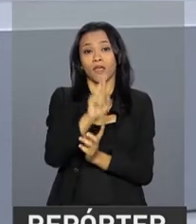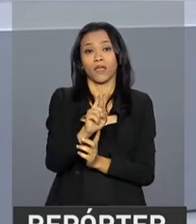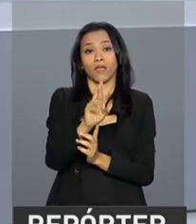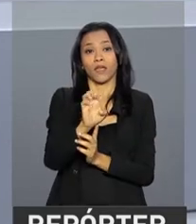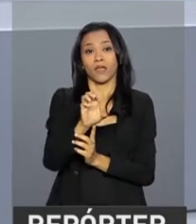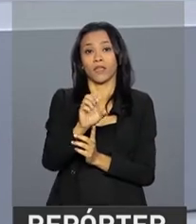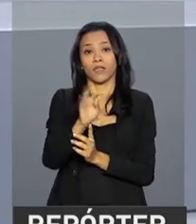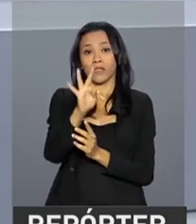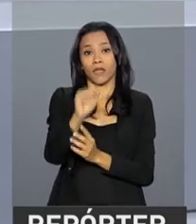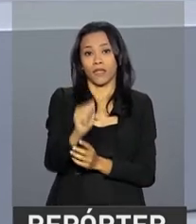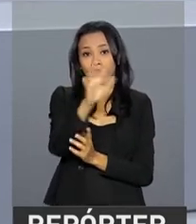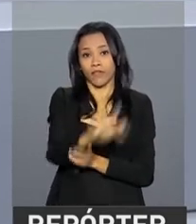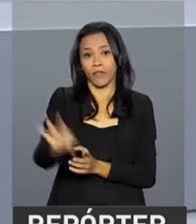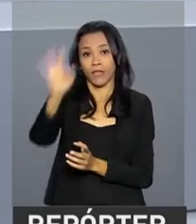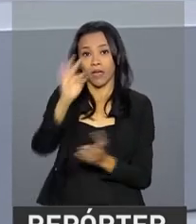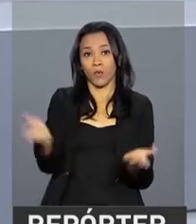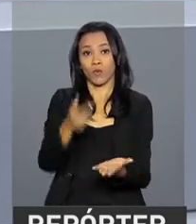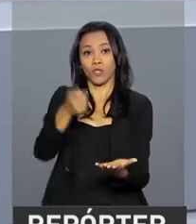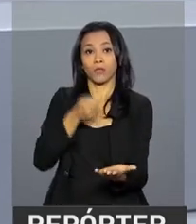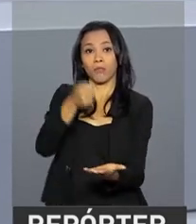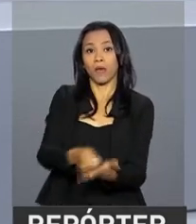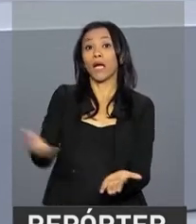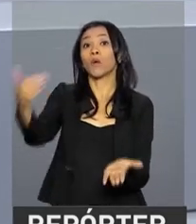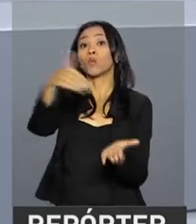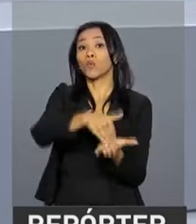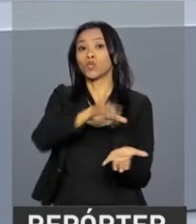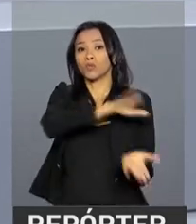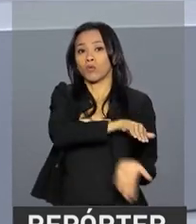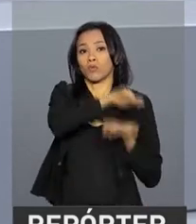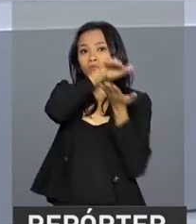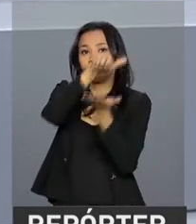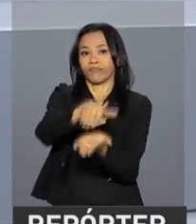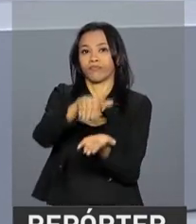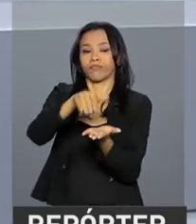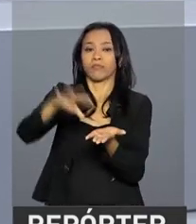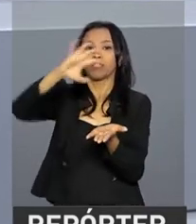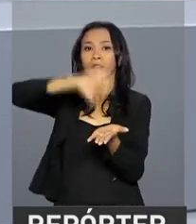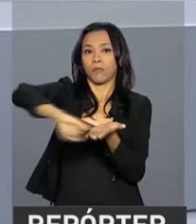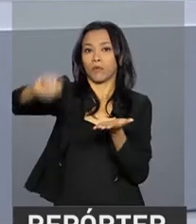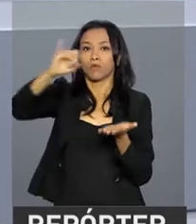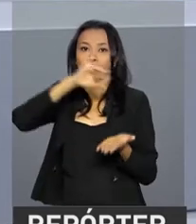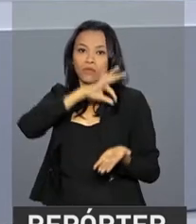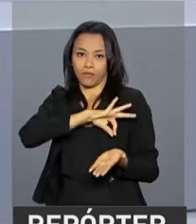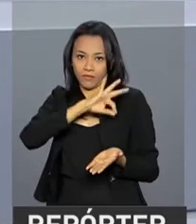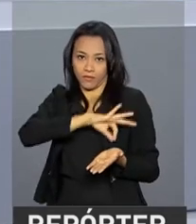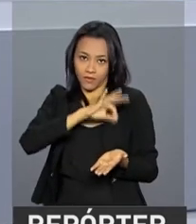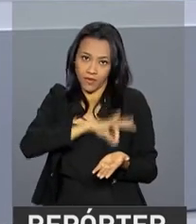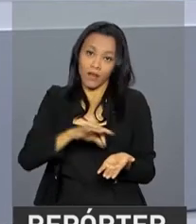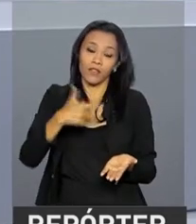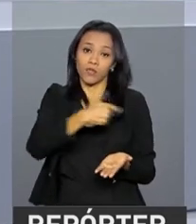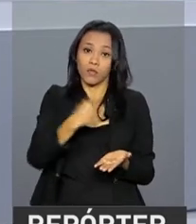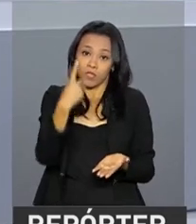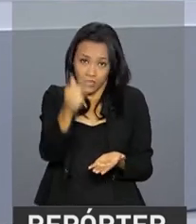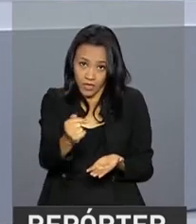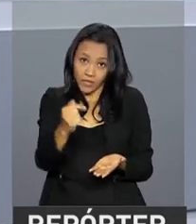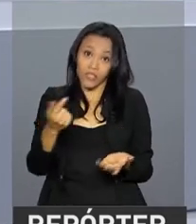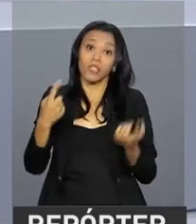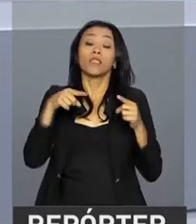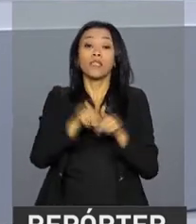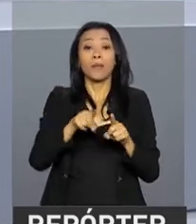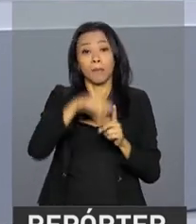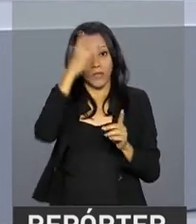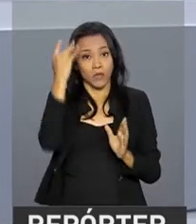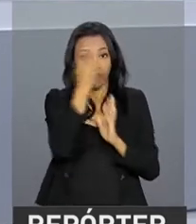lote de restituição do imposto de renda pessoa física 2010 17 lote contempla também contribuintes que fizeram a declaração